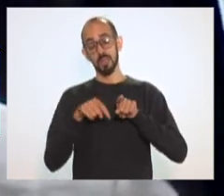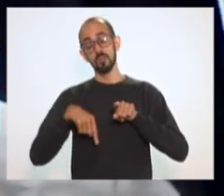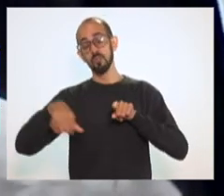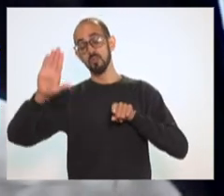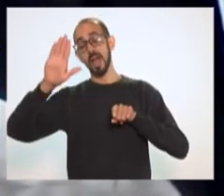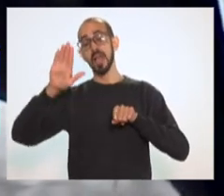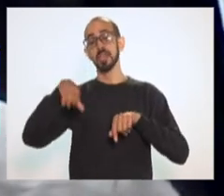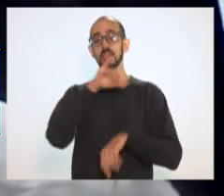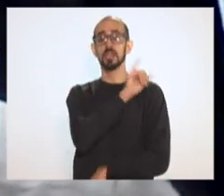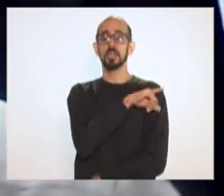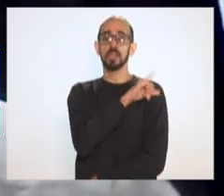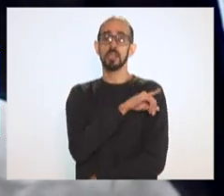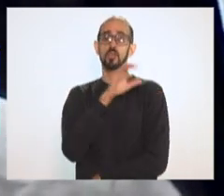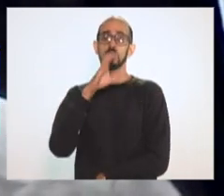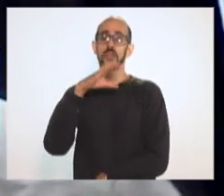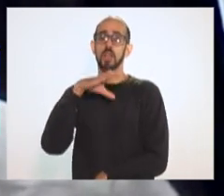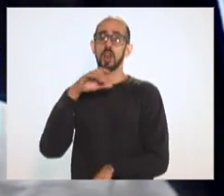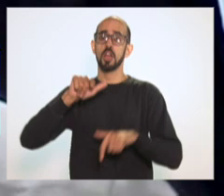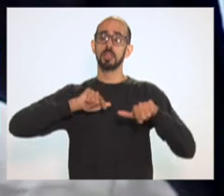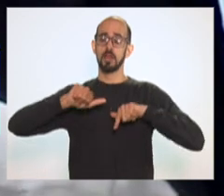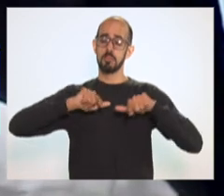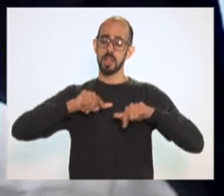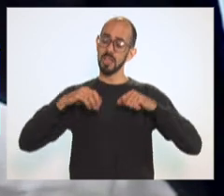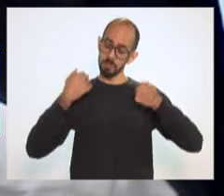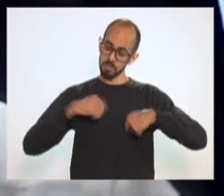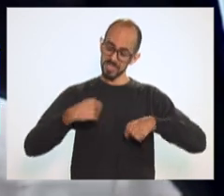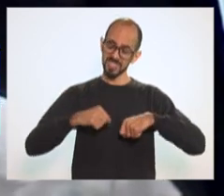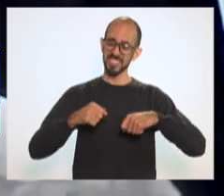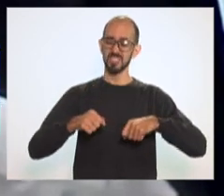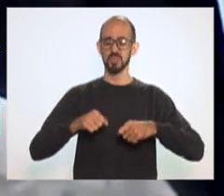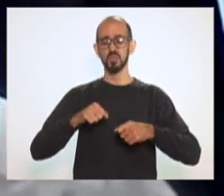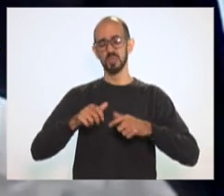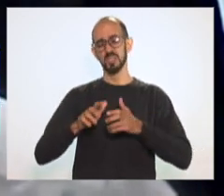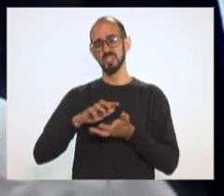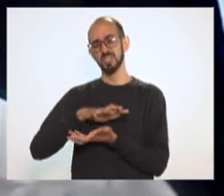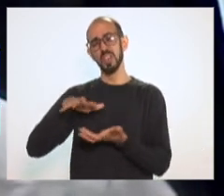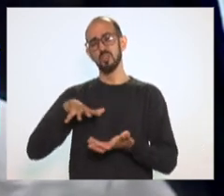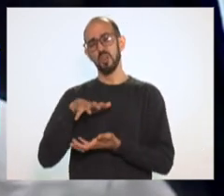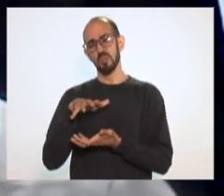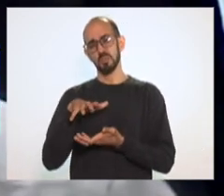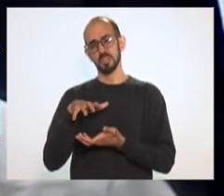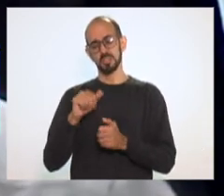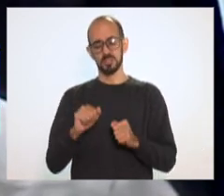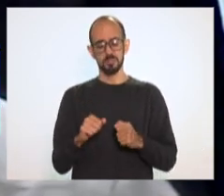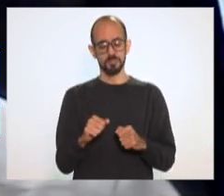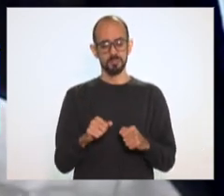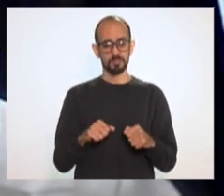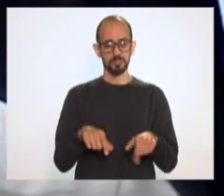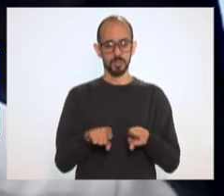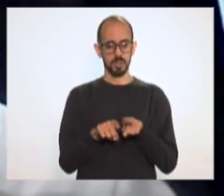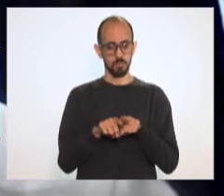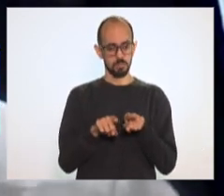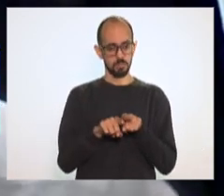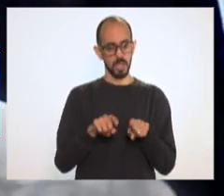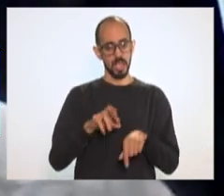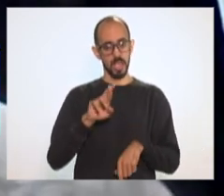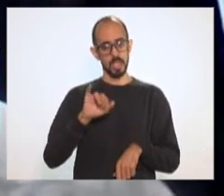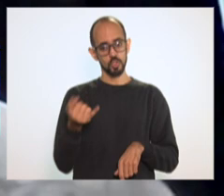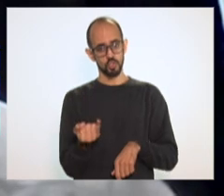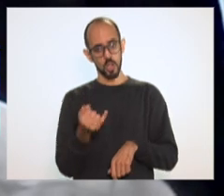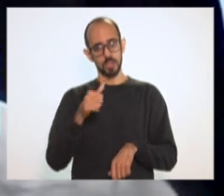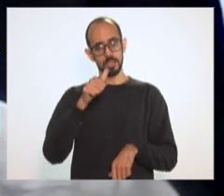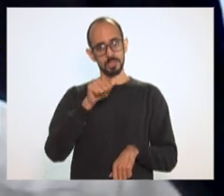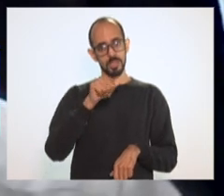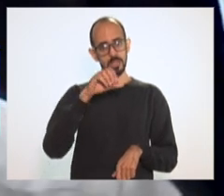e elas precisam dessas melhorias ponderamos também a necessidade de intervenções na RJ106 no trecho